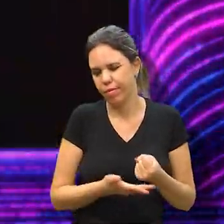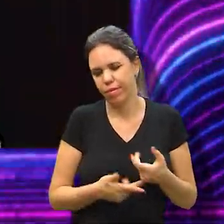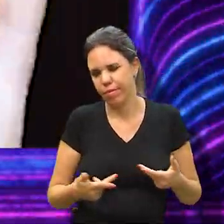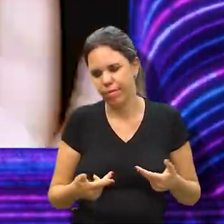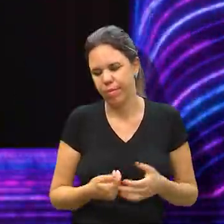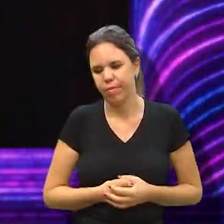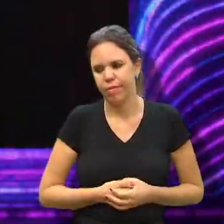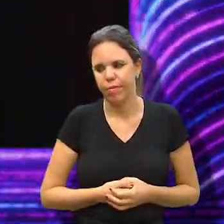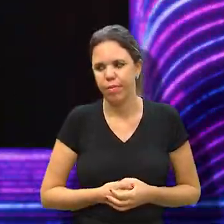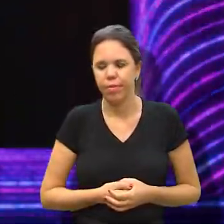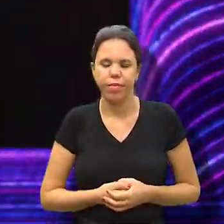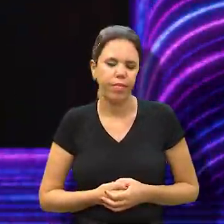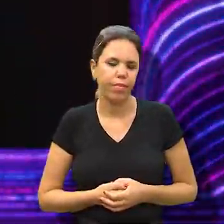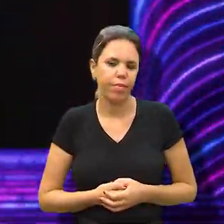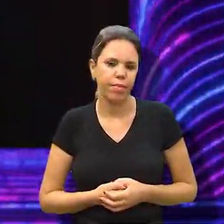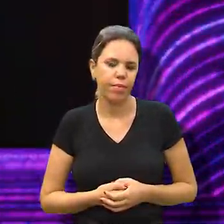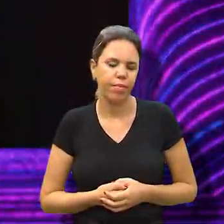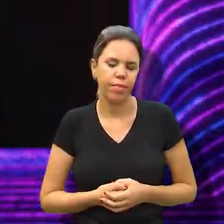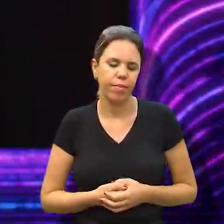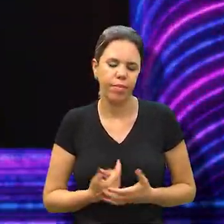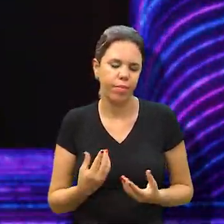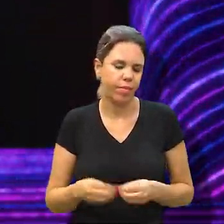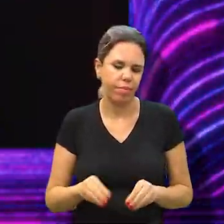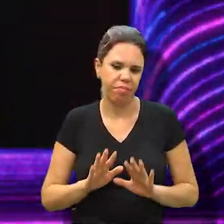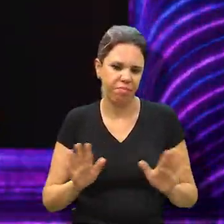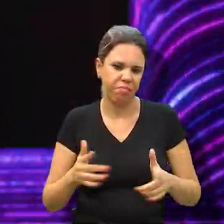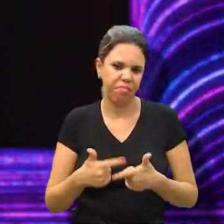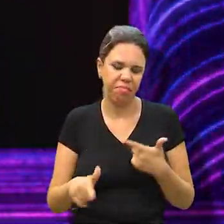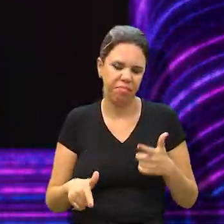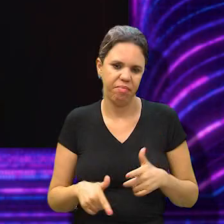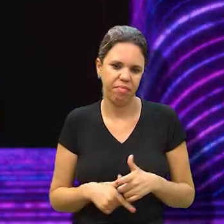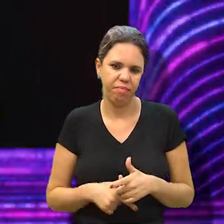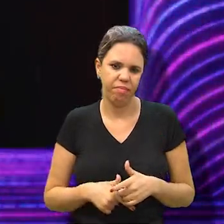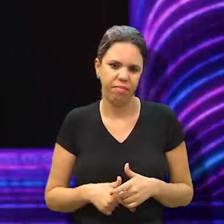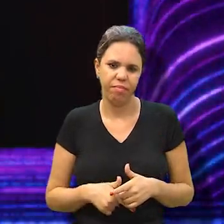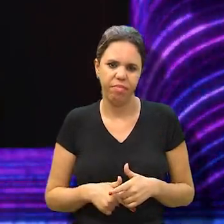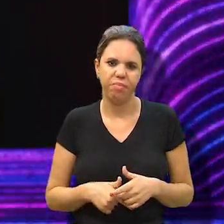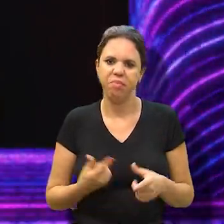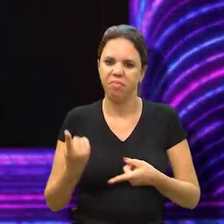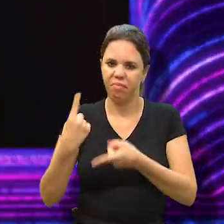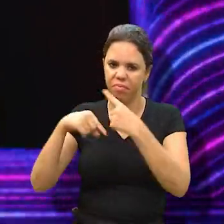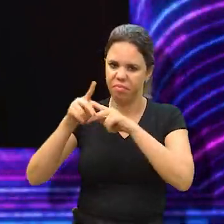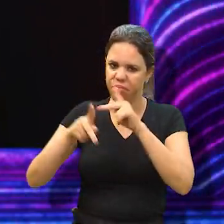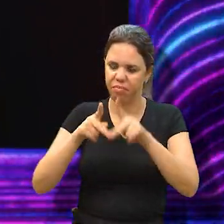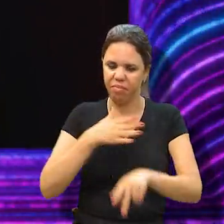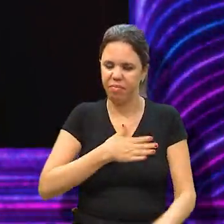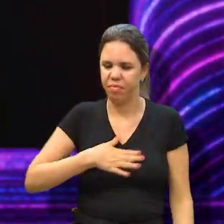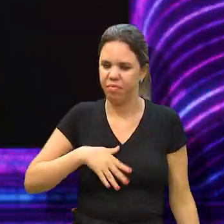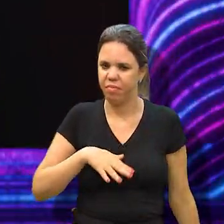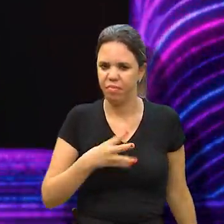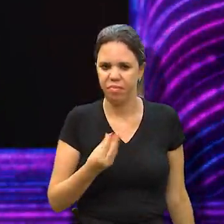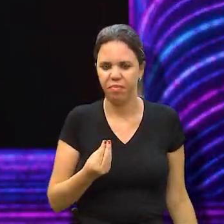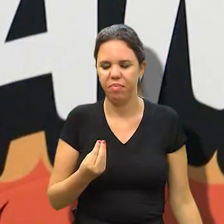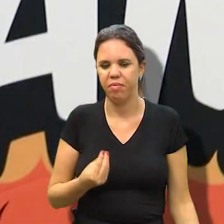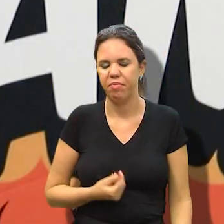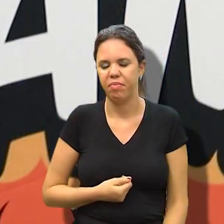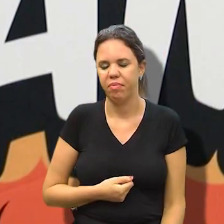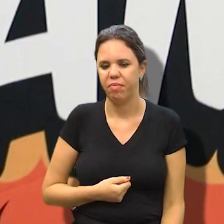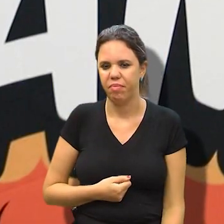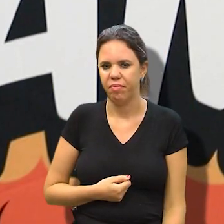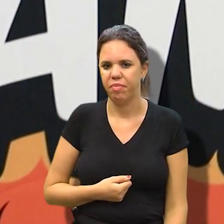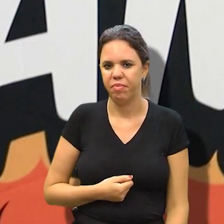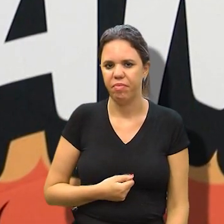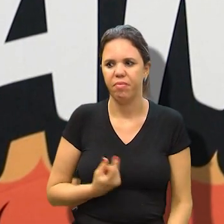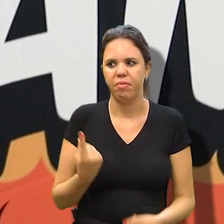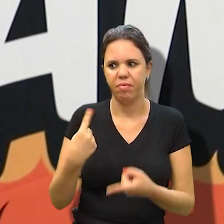mesmo, coisas mínimas. Mas que não vão fazer porque, ele tá sendo tão sucesso, as pessoas estão gostando tanto.